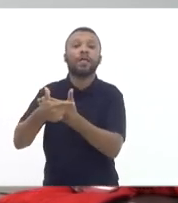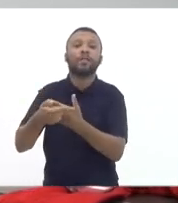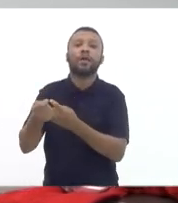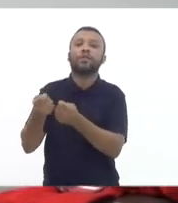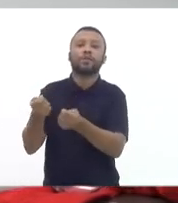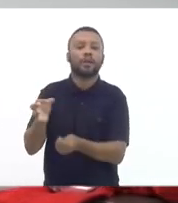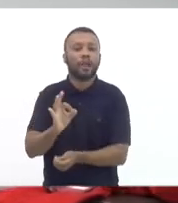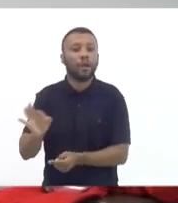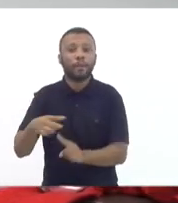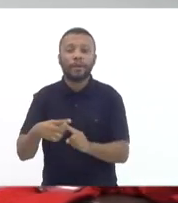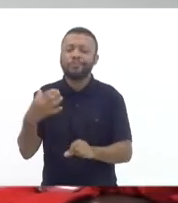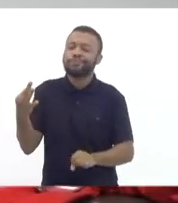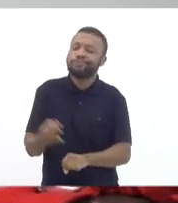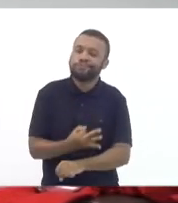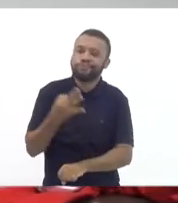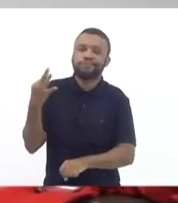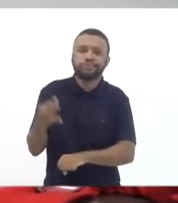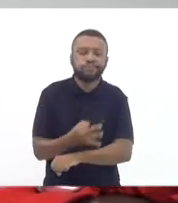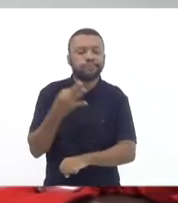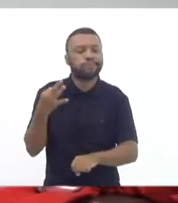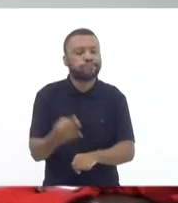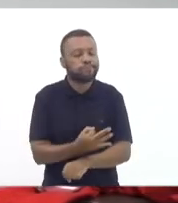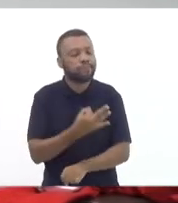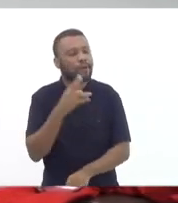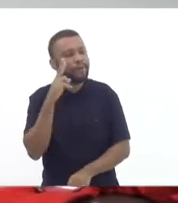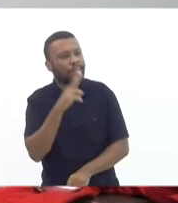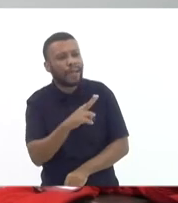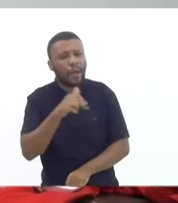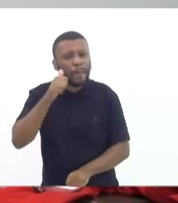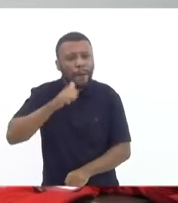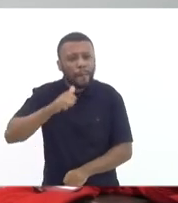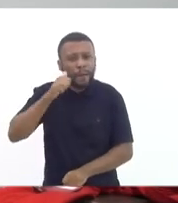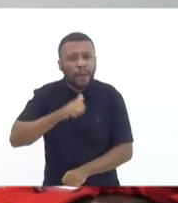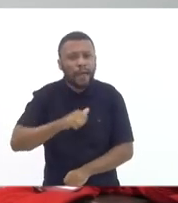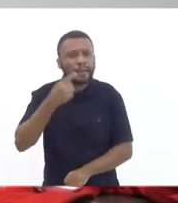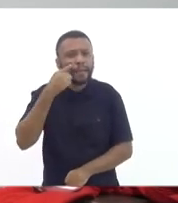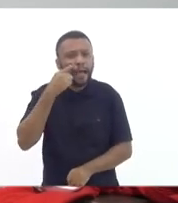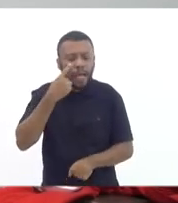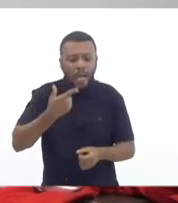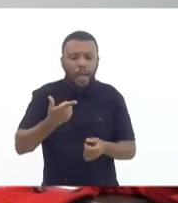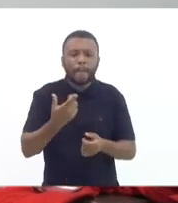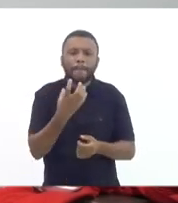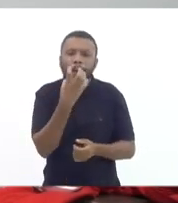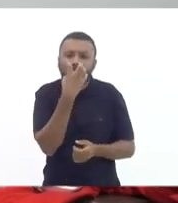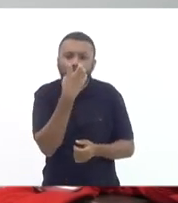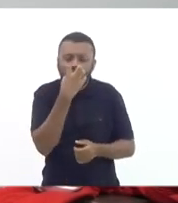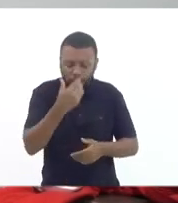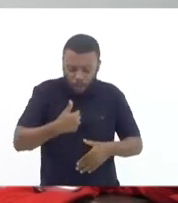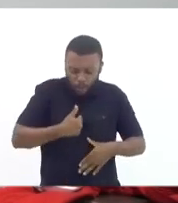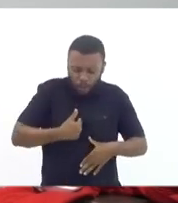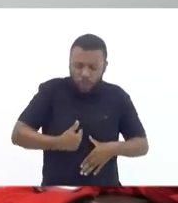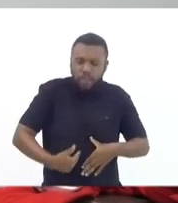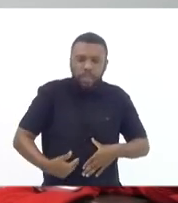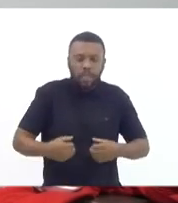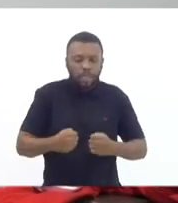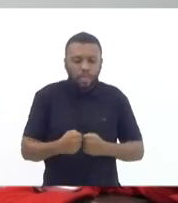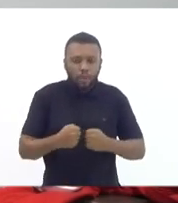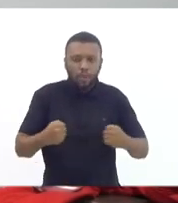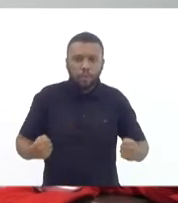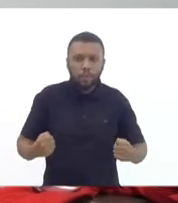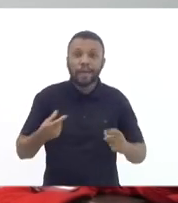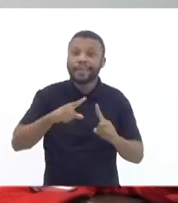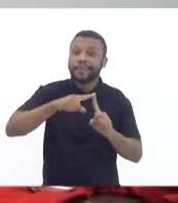eu não suportei ver o que eu via. Eu não suportei ver uma mulher abrir uma cadela dizendo que ia fazer a castração dela, que ela estava